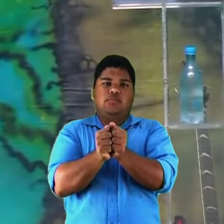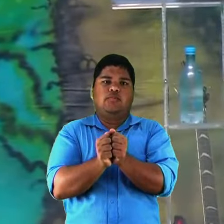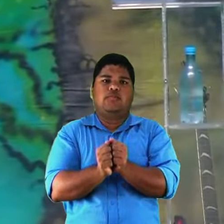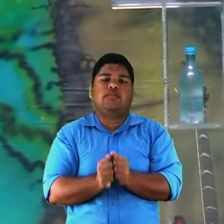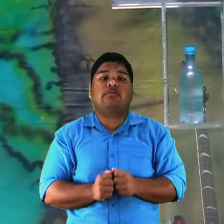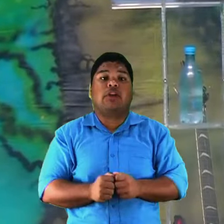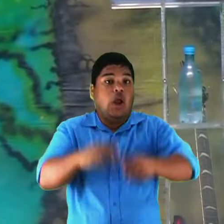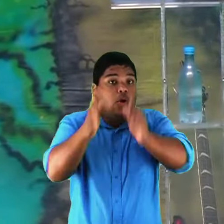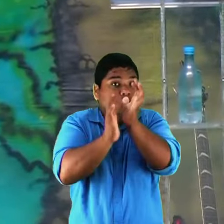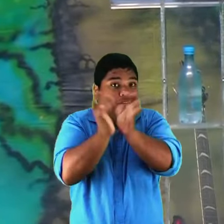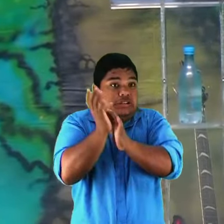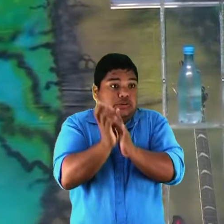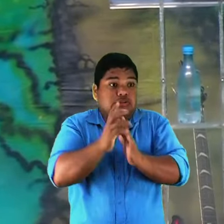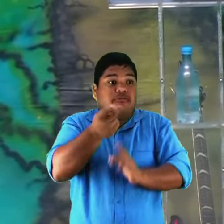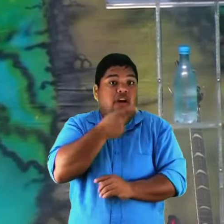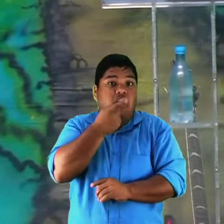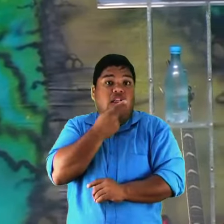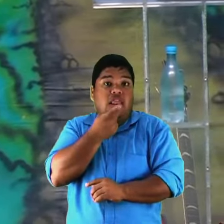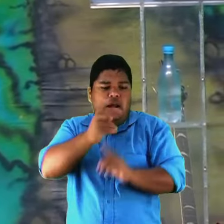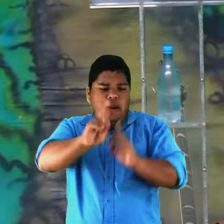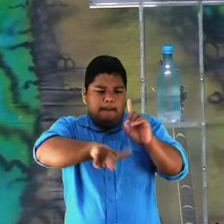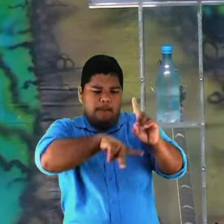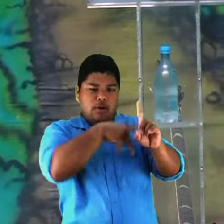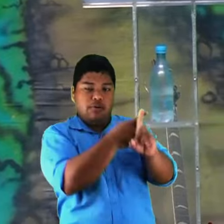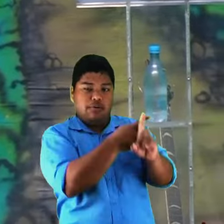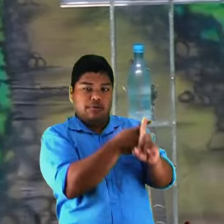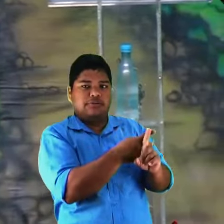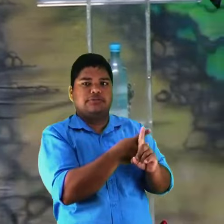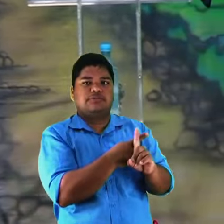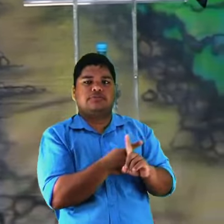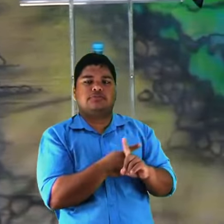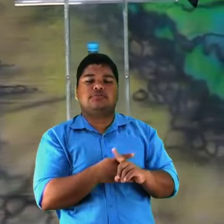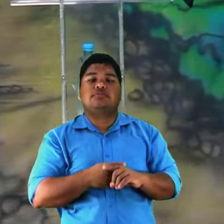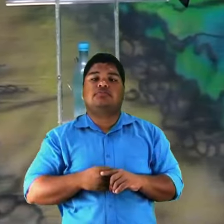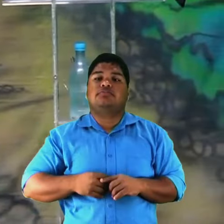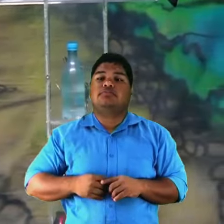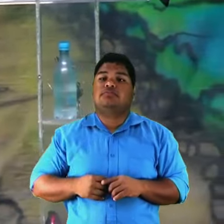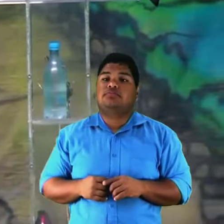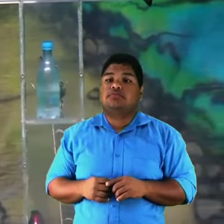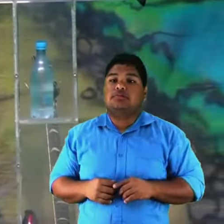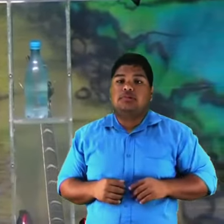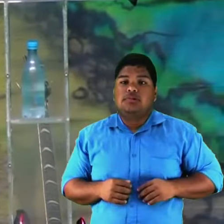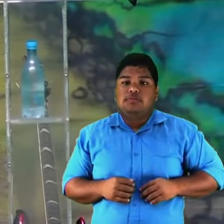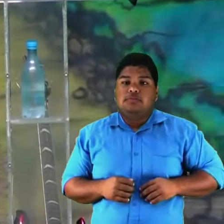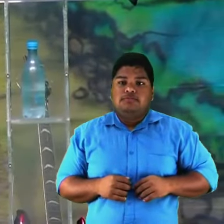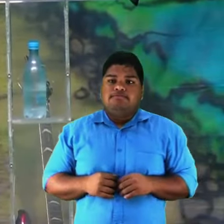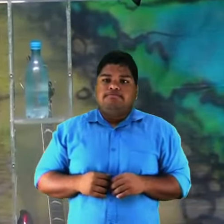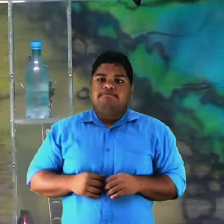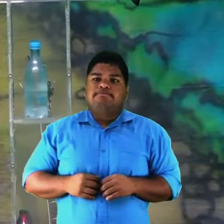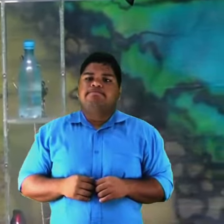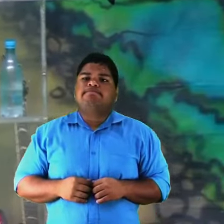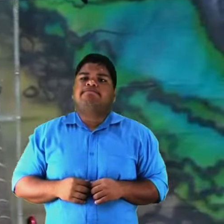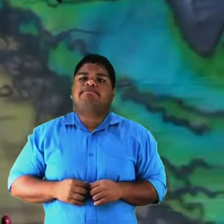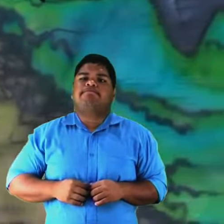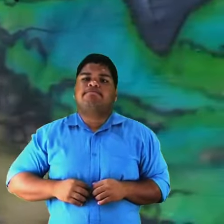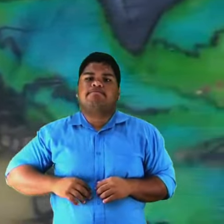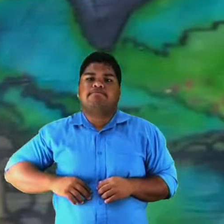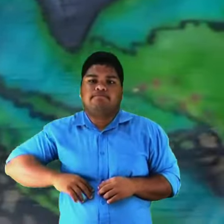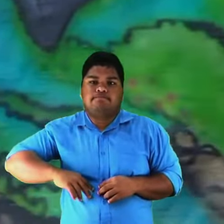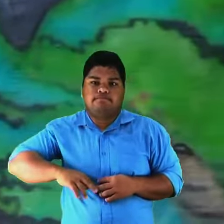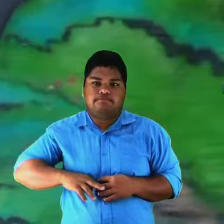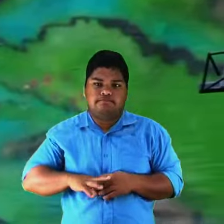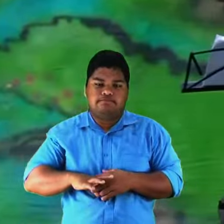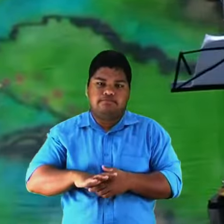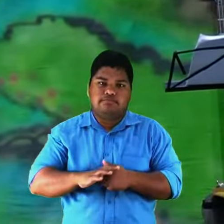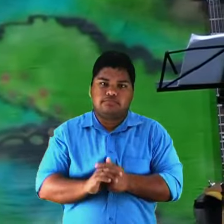Jesus fala posteriormente, seria como uma conclusão desses versos que